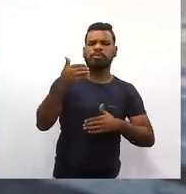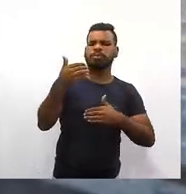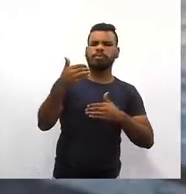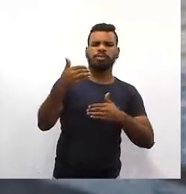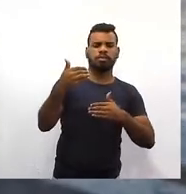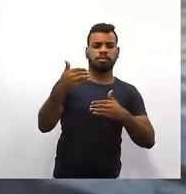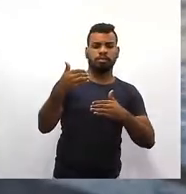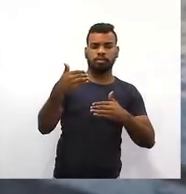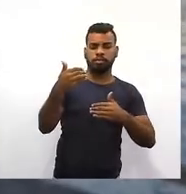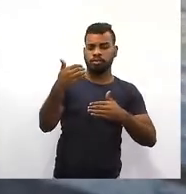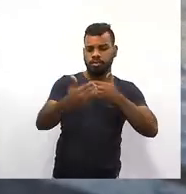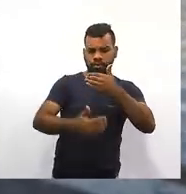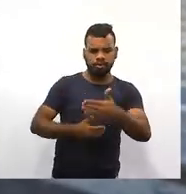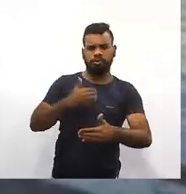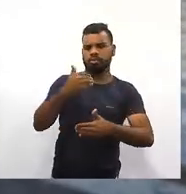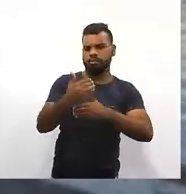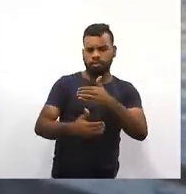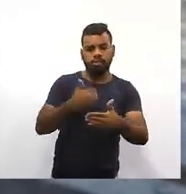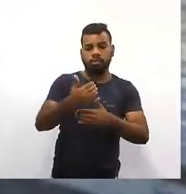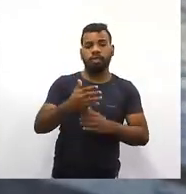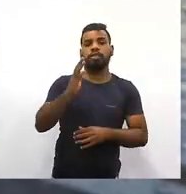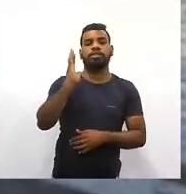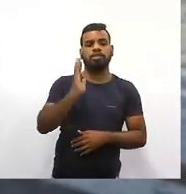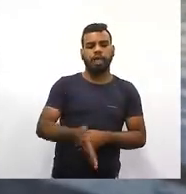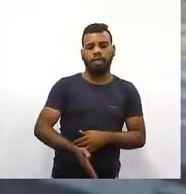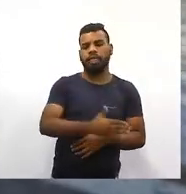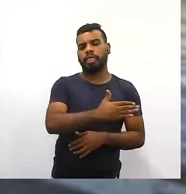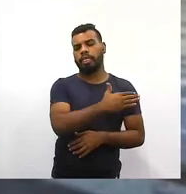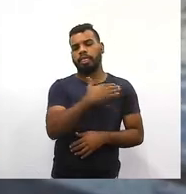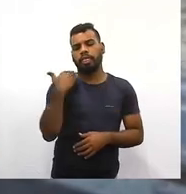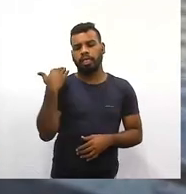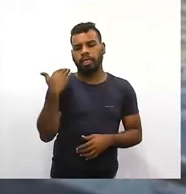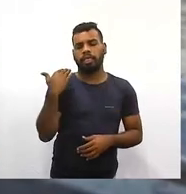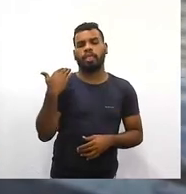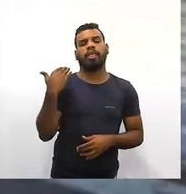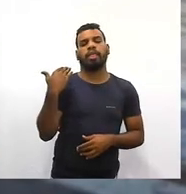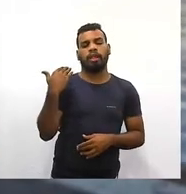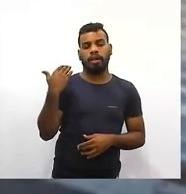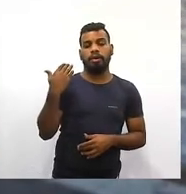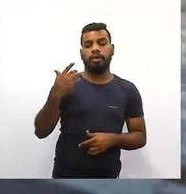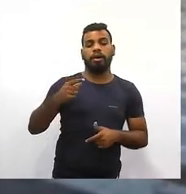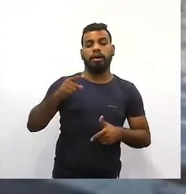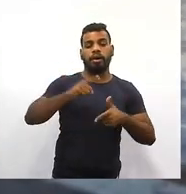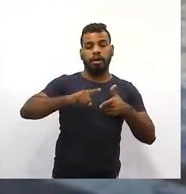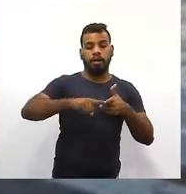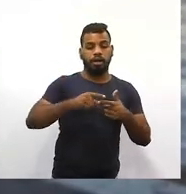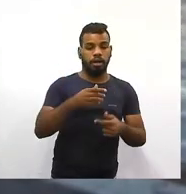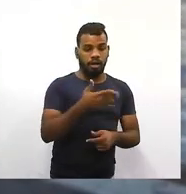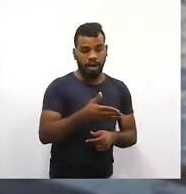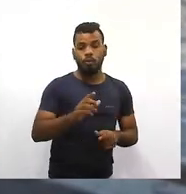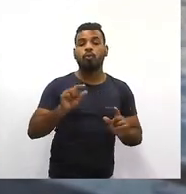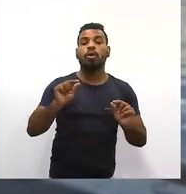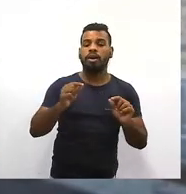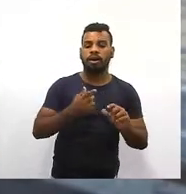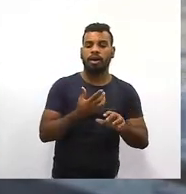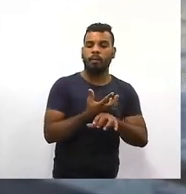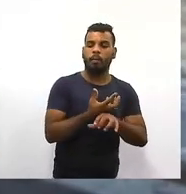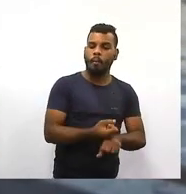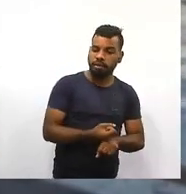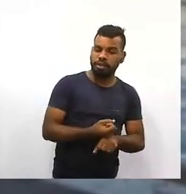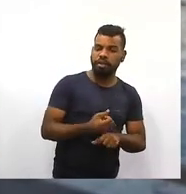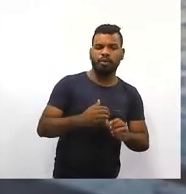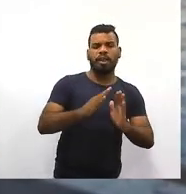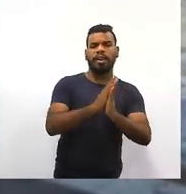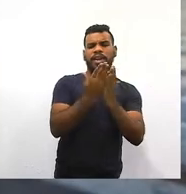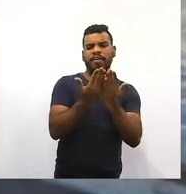tantos Severinos Retirantes já morreram vítimas dessa problemática que é a seca. Tantos outros livros falam